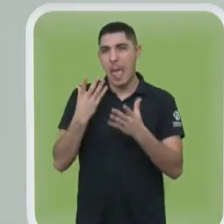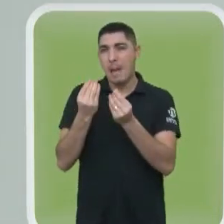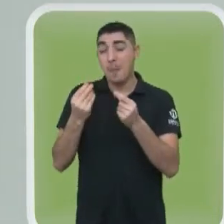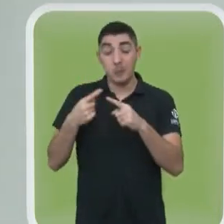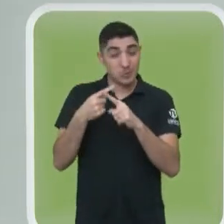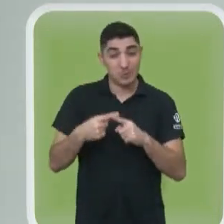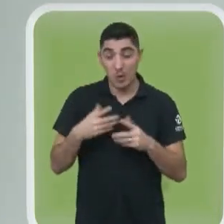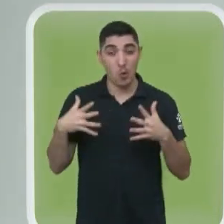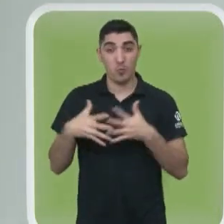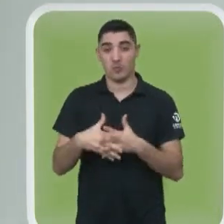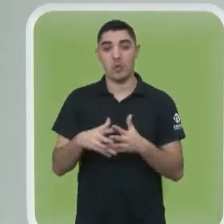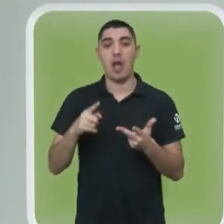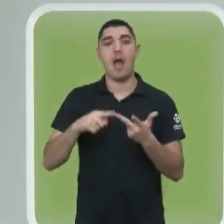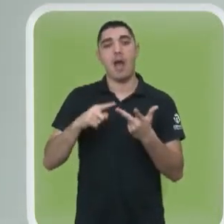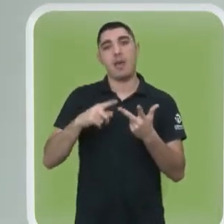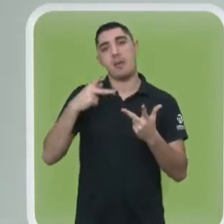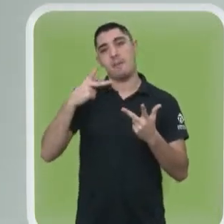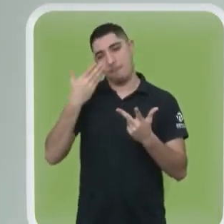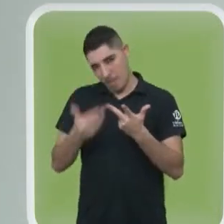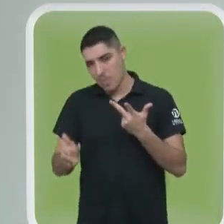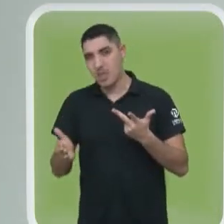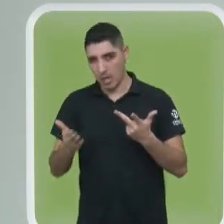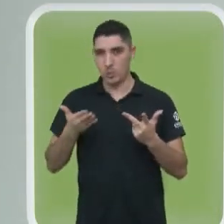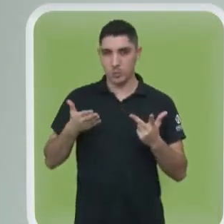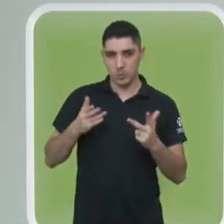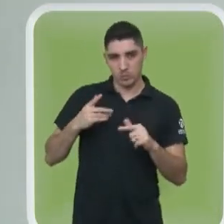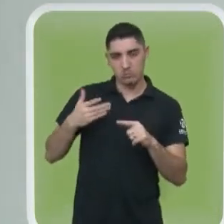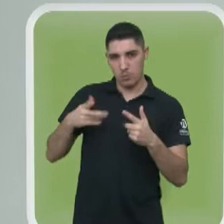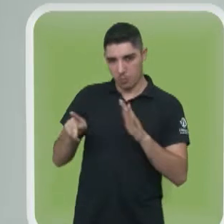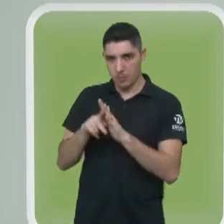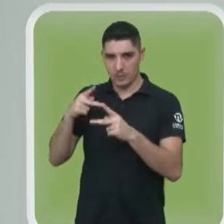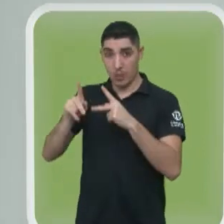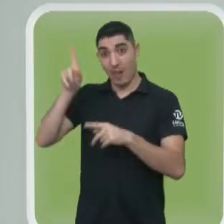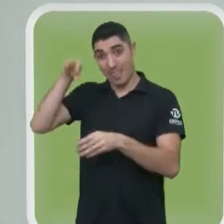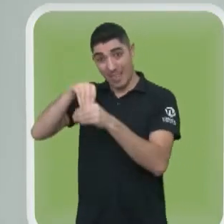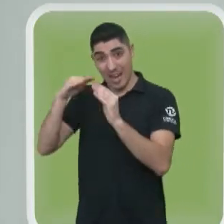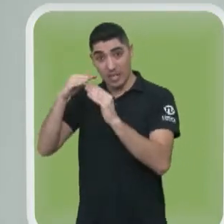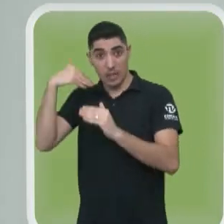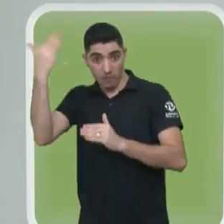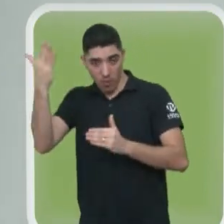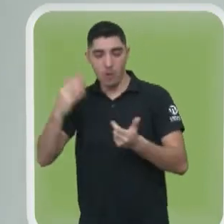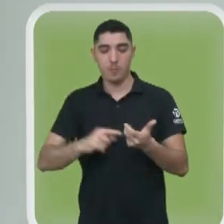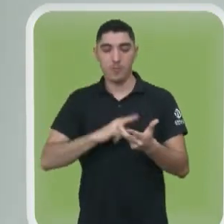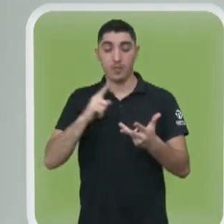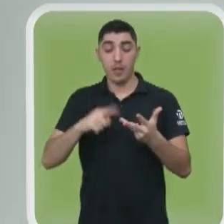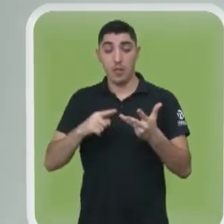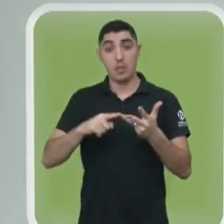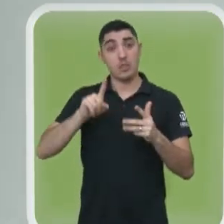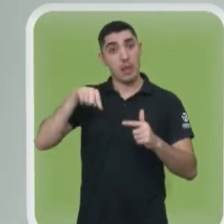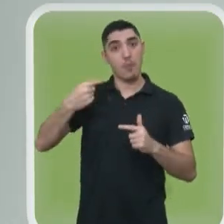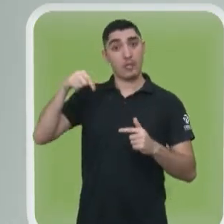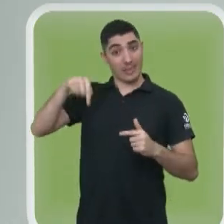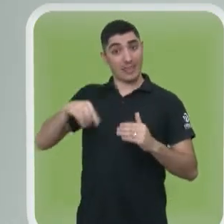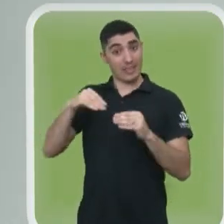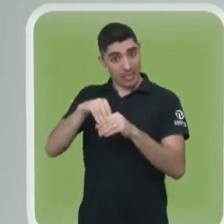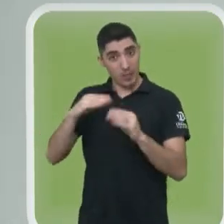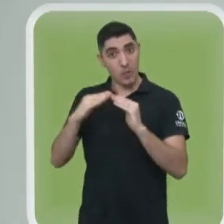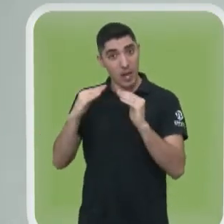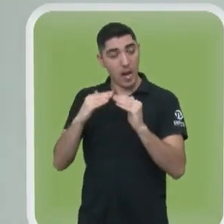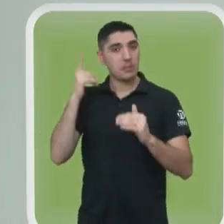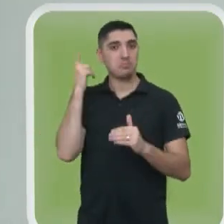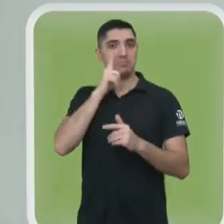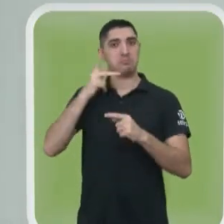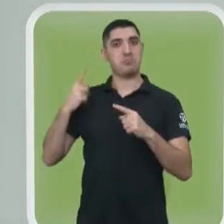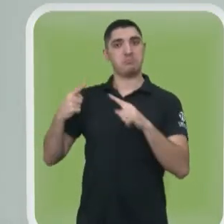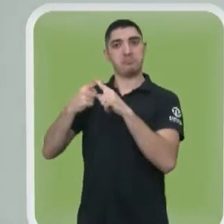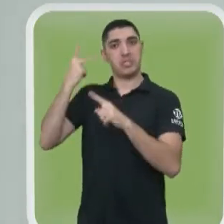confunde vitória do Paulistano 78 a 55 lá no Antônio Prado Júnior em São Paulo e a vitória do São José para cima do São Paulo